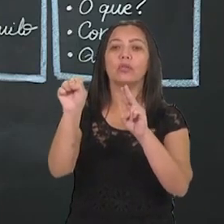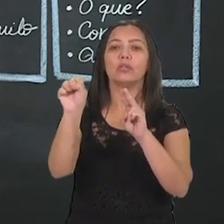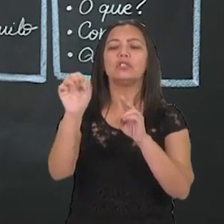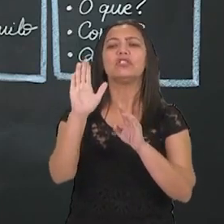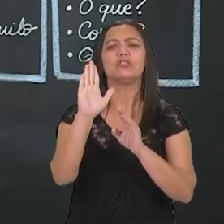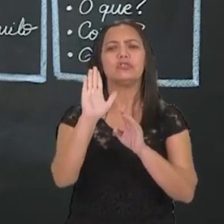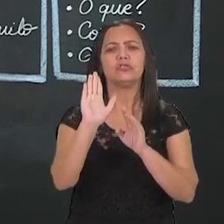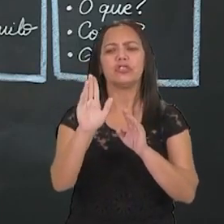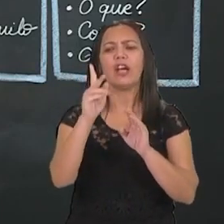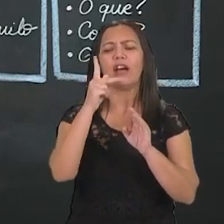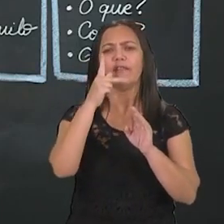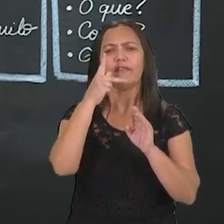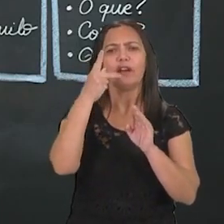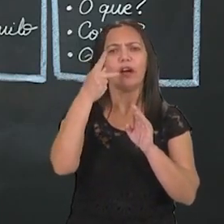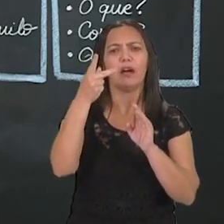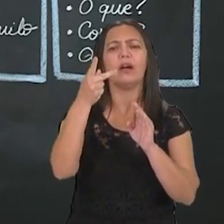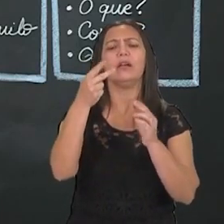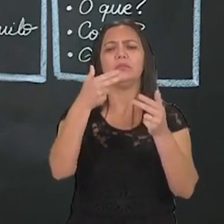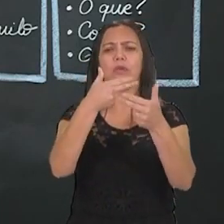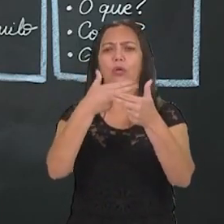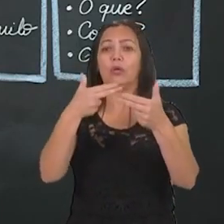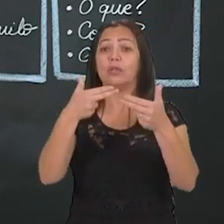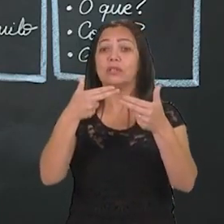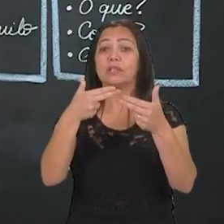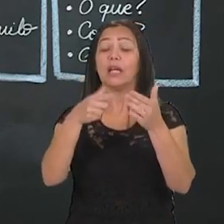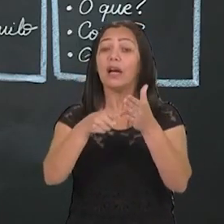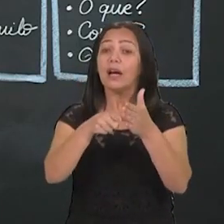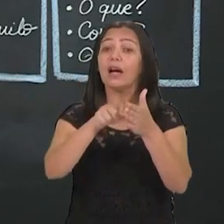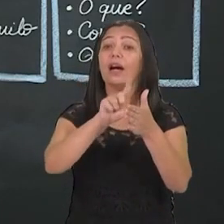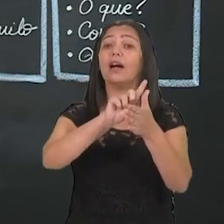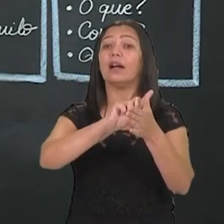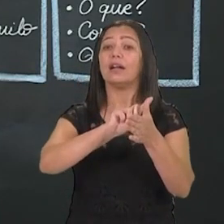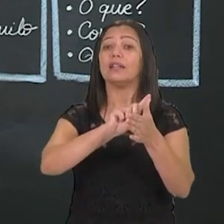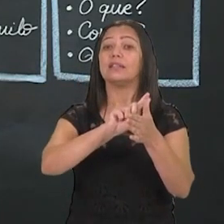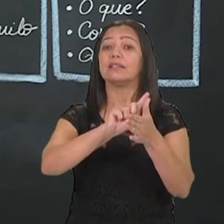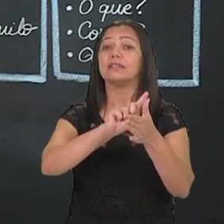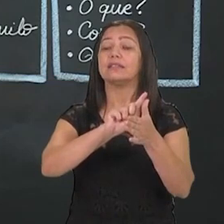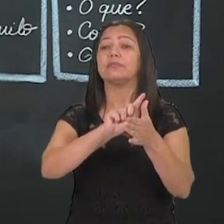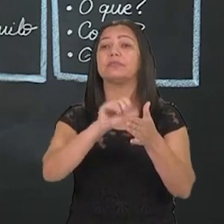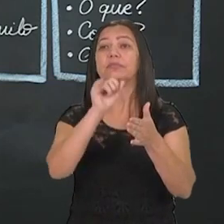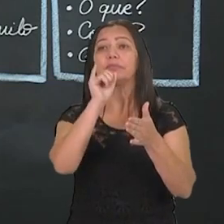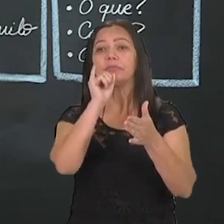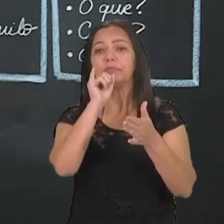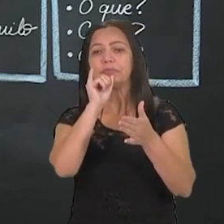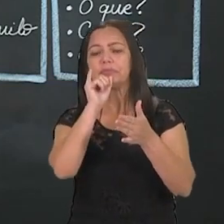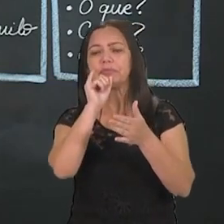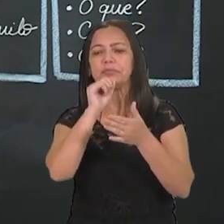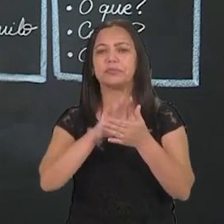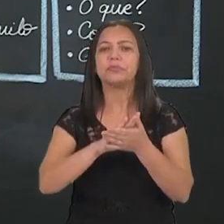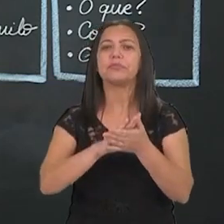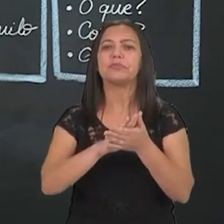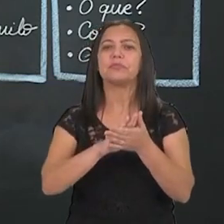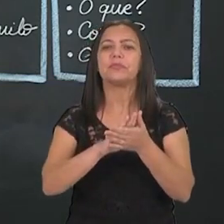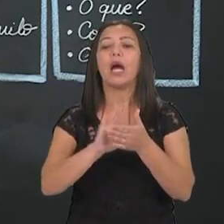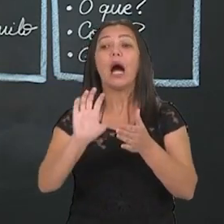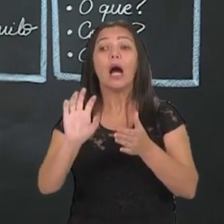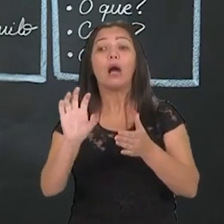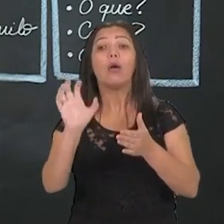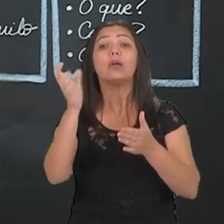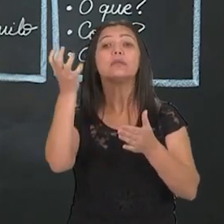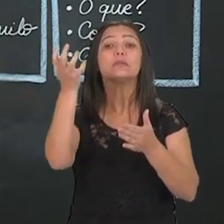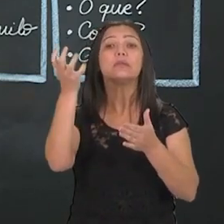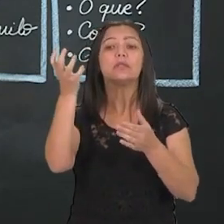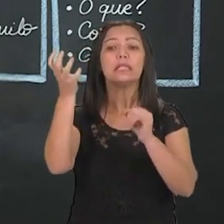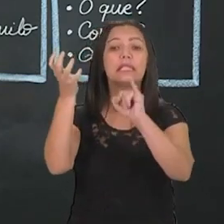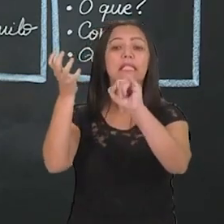tiver falado da medida, por exemplo, uma medida que favoreceu a vida do bairro foi a coleta seletiva. Isso